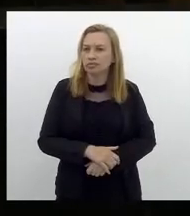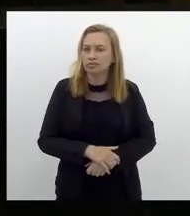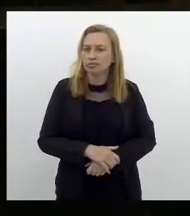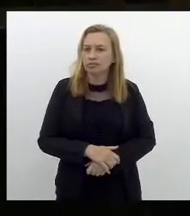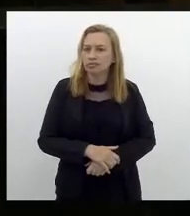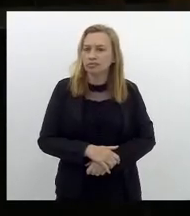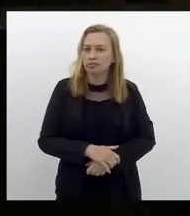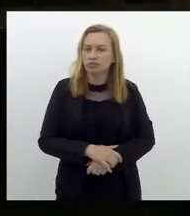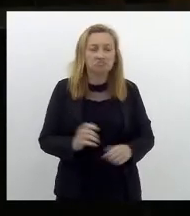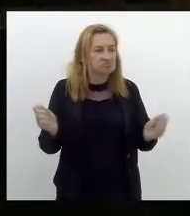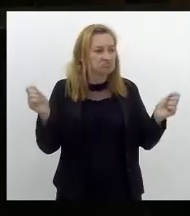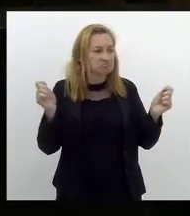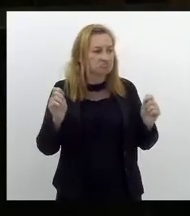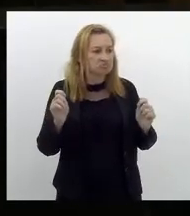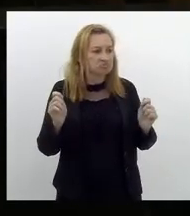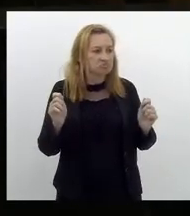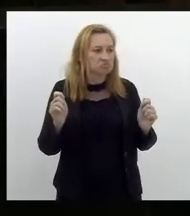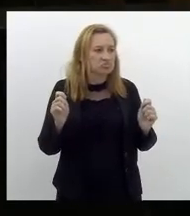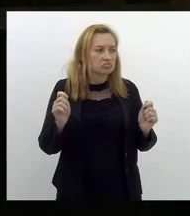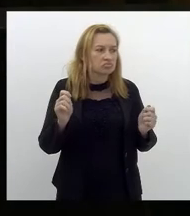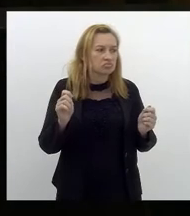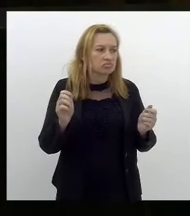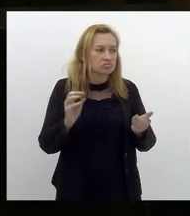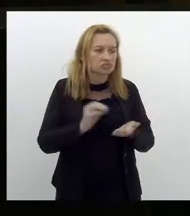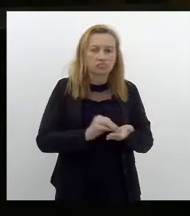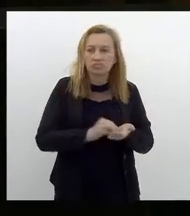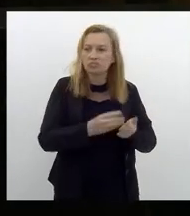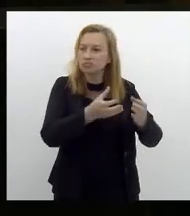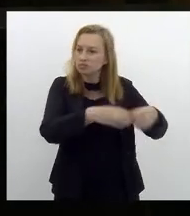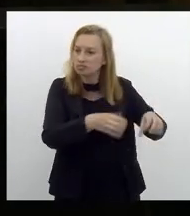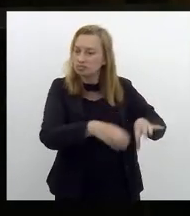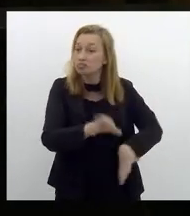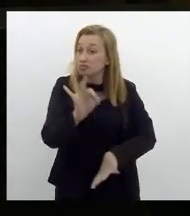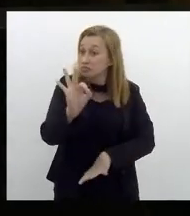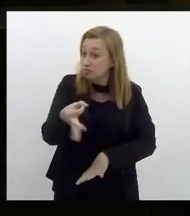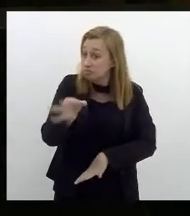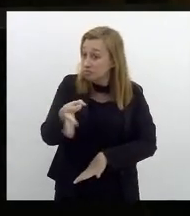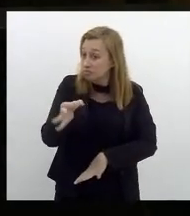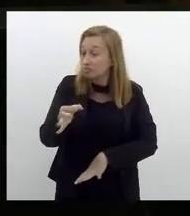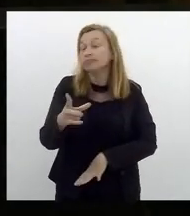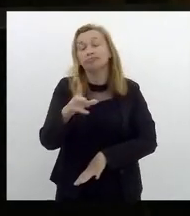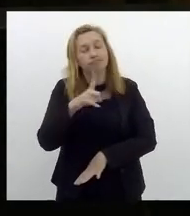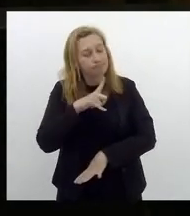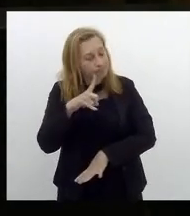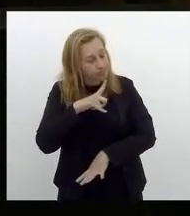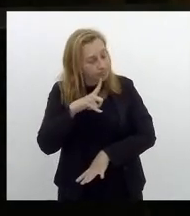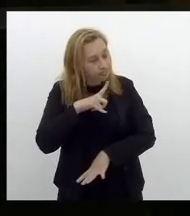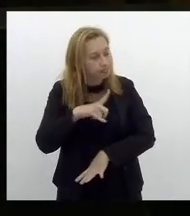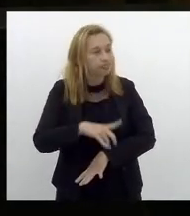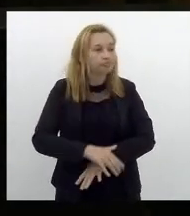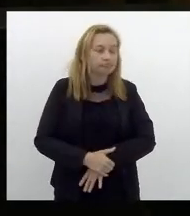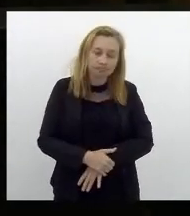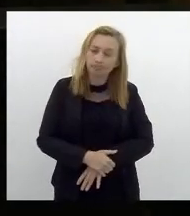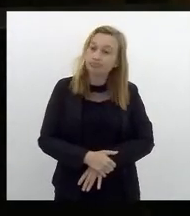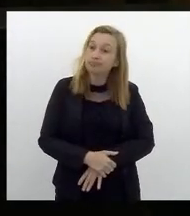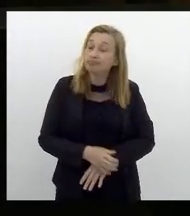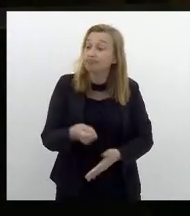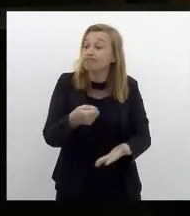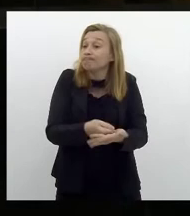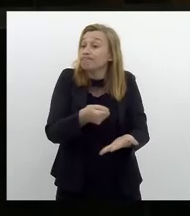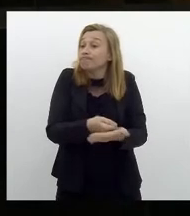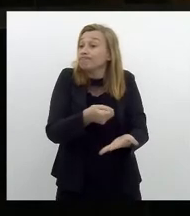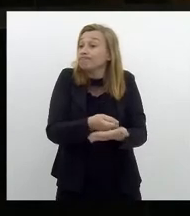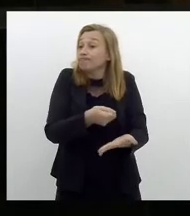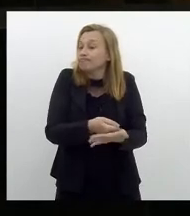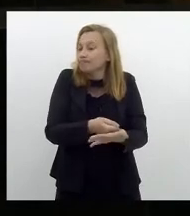da impossibilidade do concurso, obrigatoriamente teremos, quer dizer, que exigir,